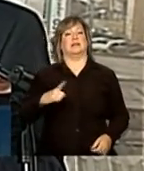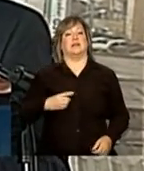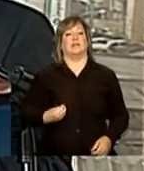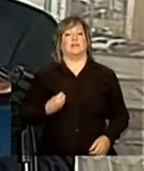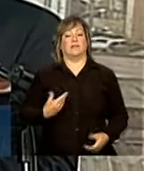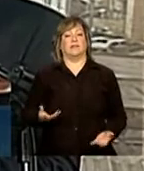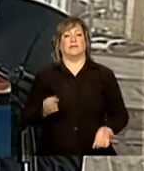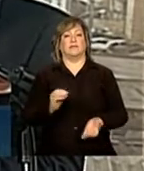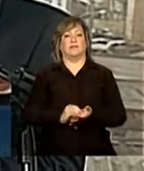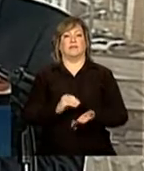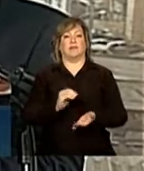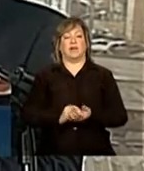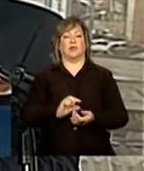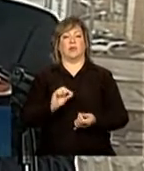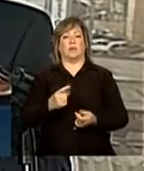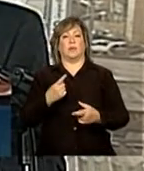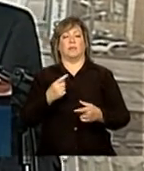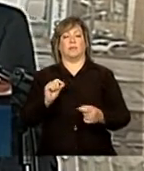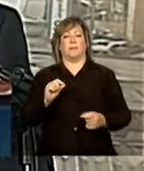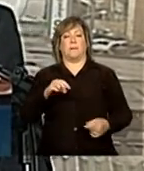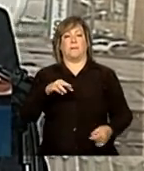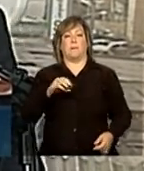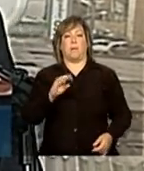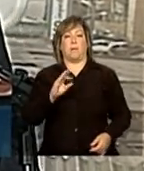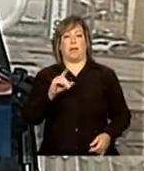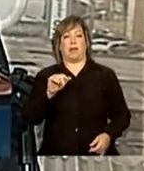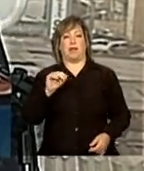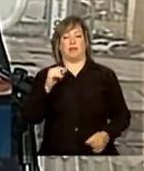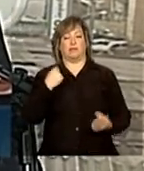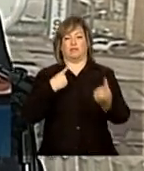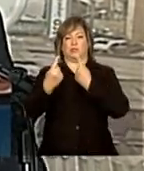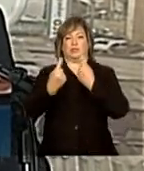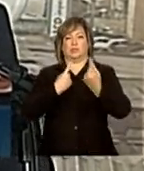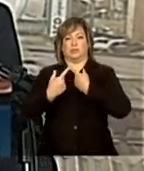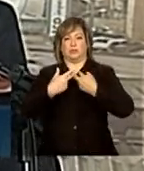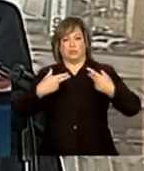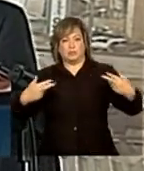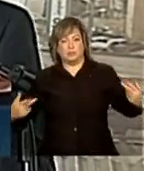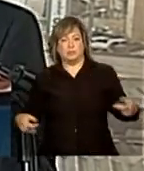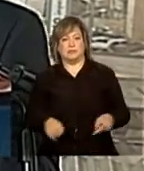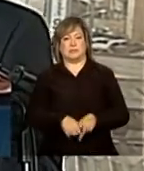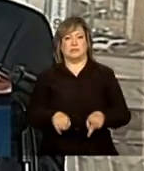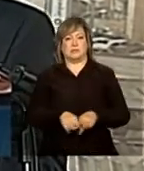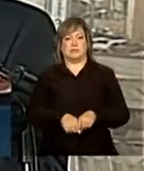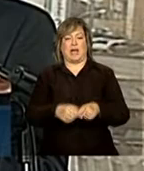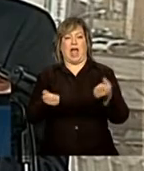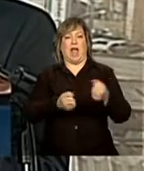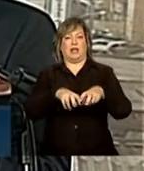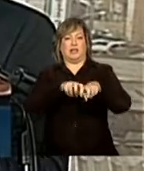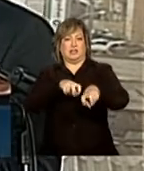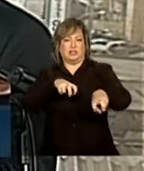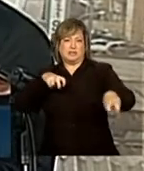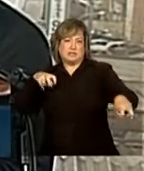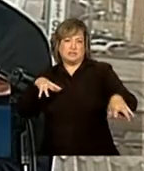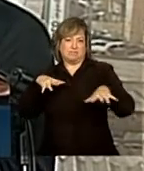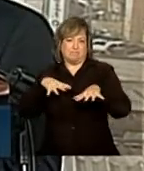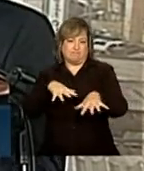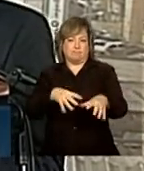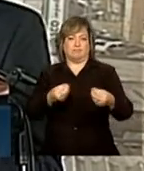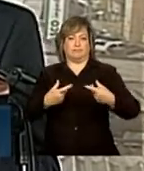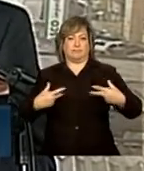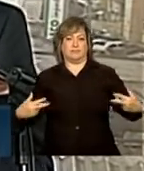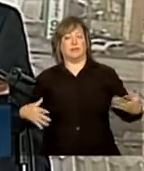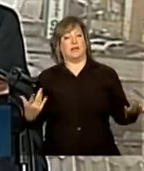de mobilidade, os problemas de transporte, os problemas de trânsito, e praticamente